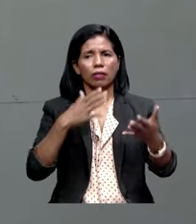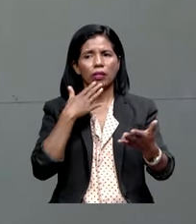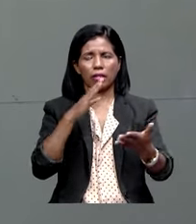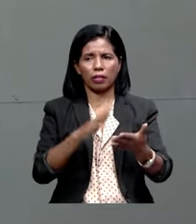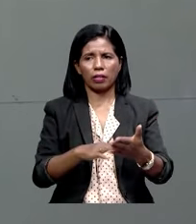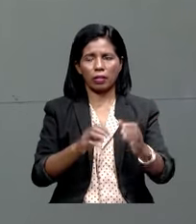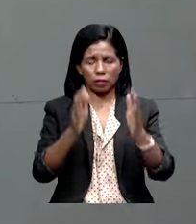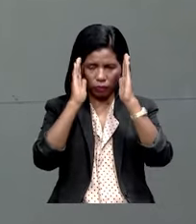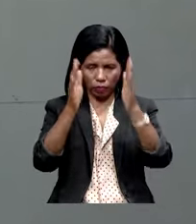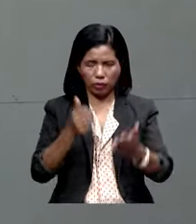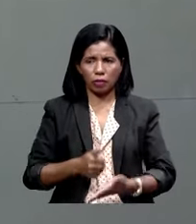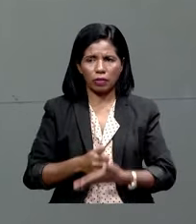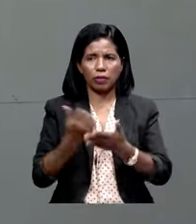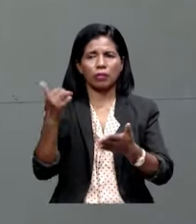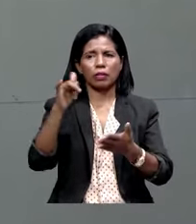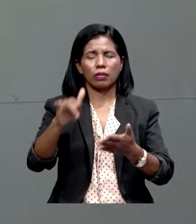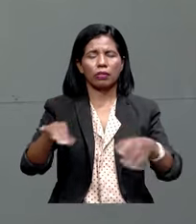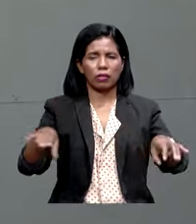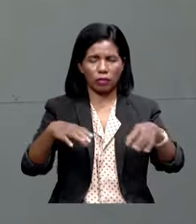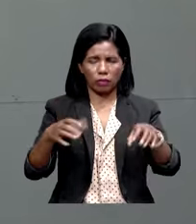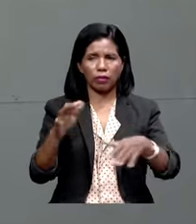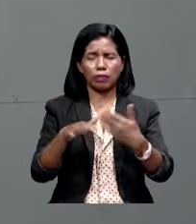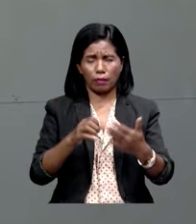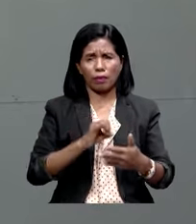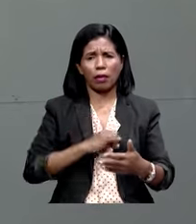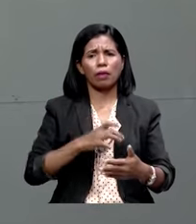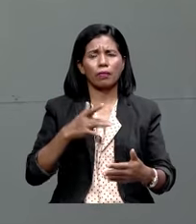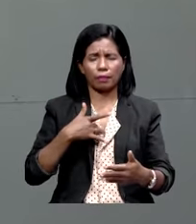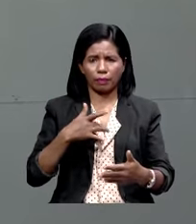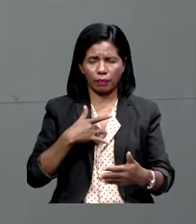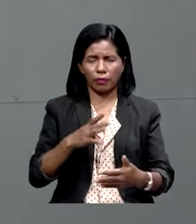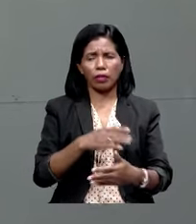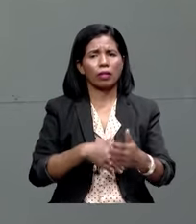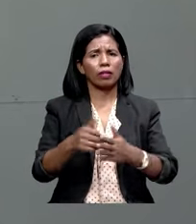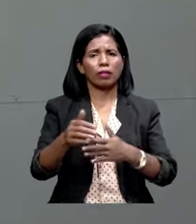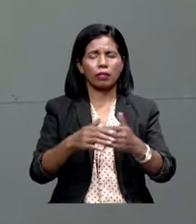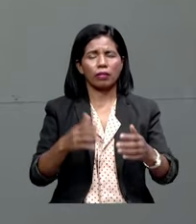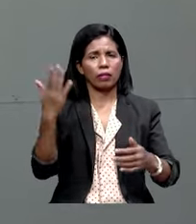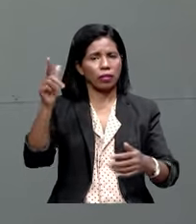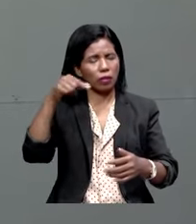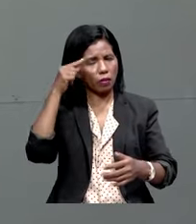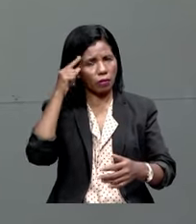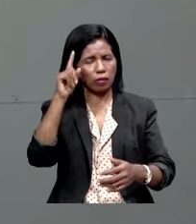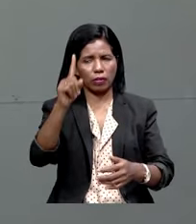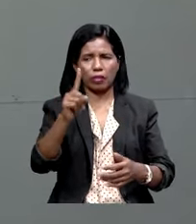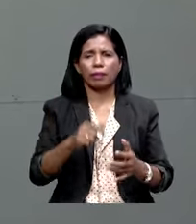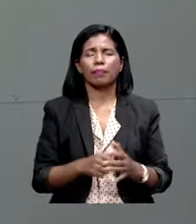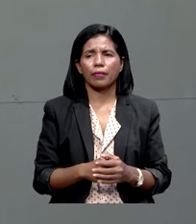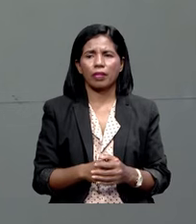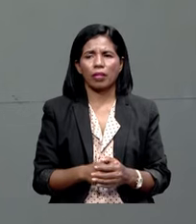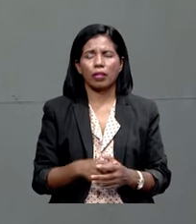precisa de total atenção para ser a linha desempenho. Ao sentido, né, e normalmente e a governação ida